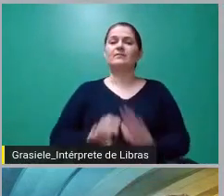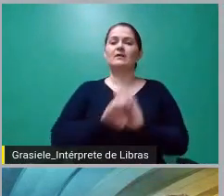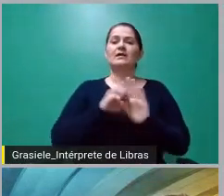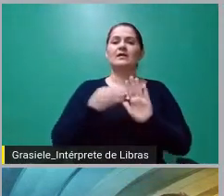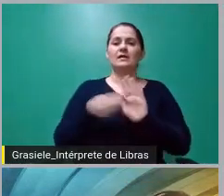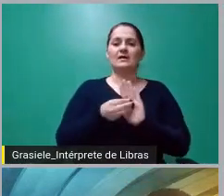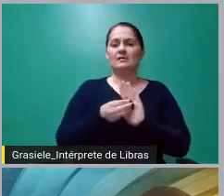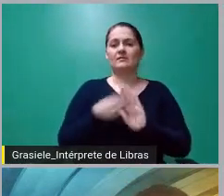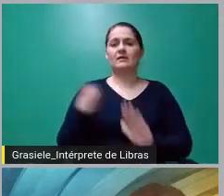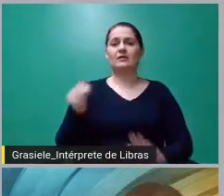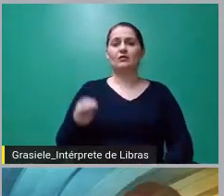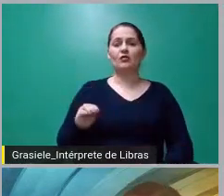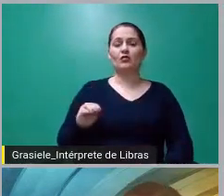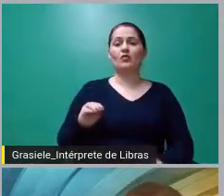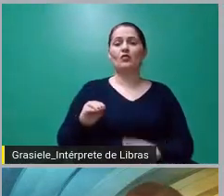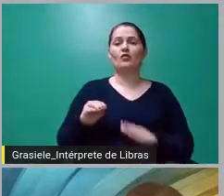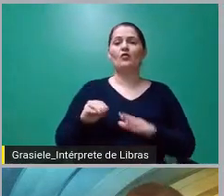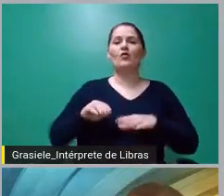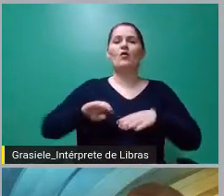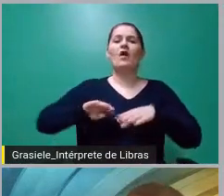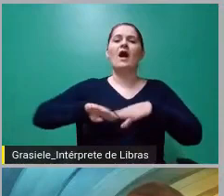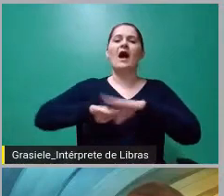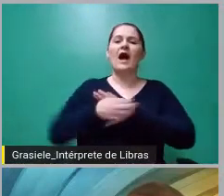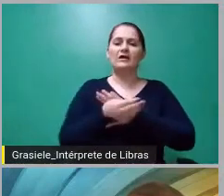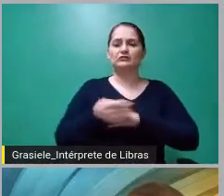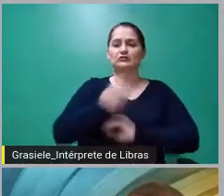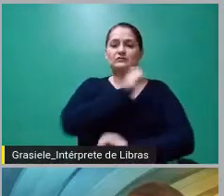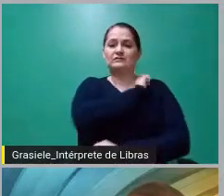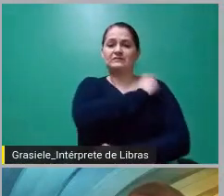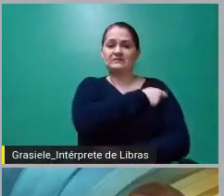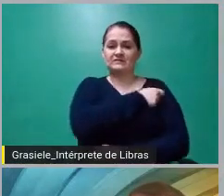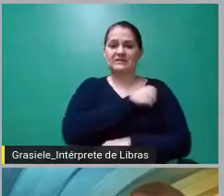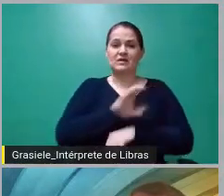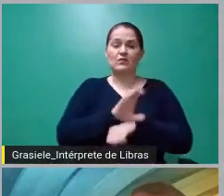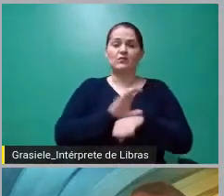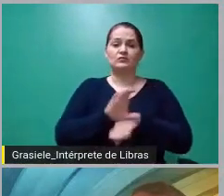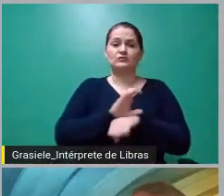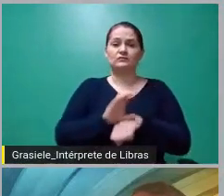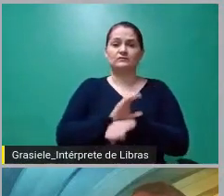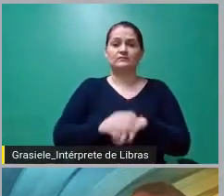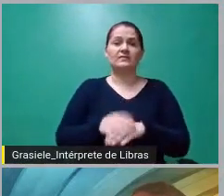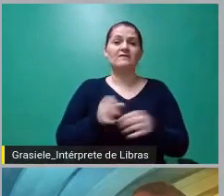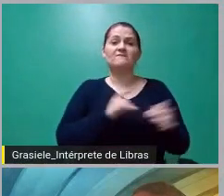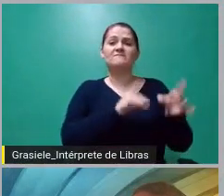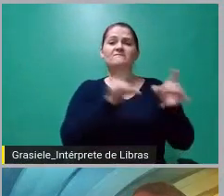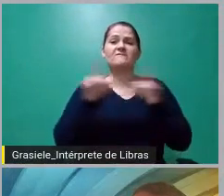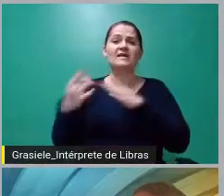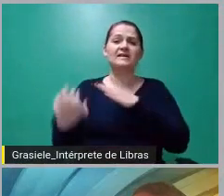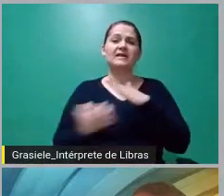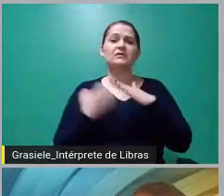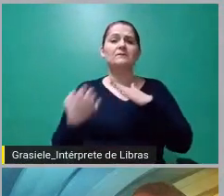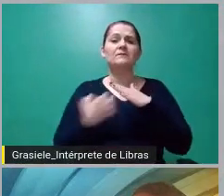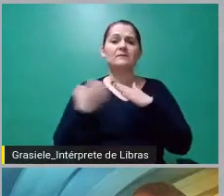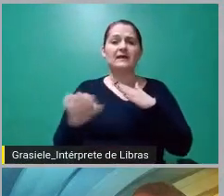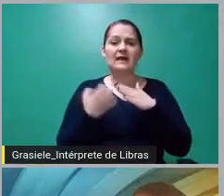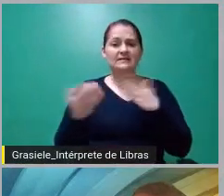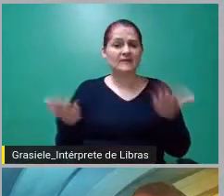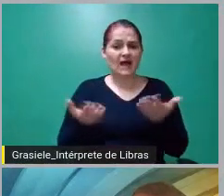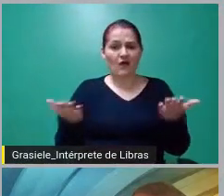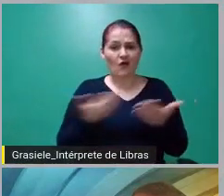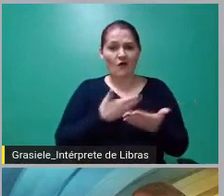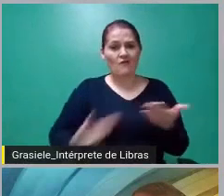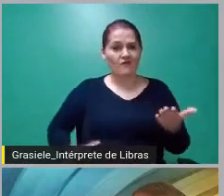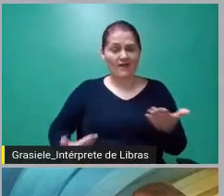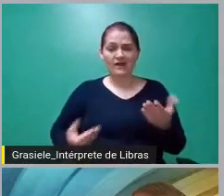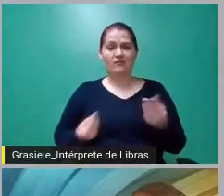fiscal na Constituição. As privatizações estão aceleradas. Olha aí a Eletrobras. Quem é que está falando nisso?